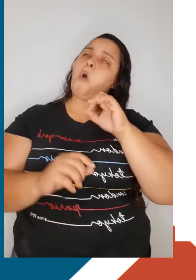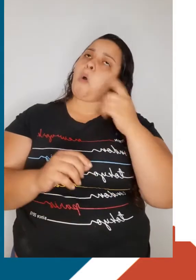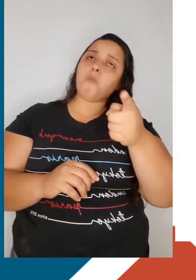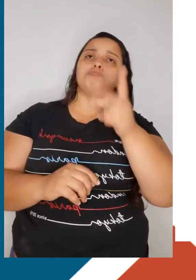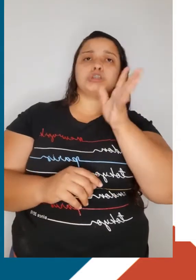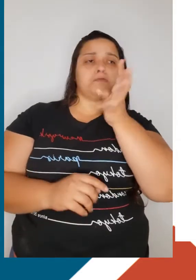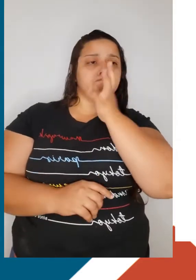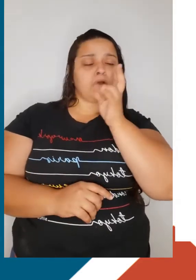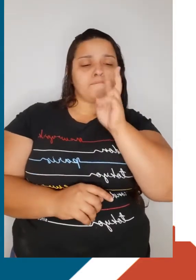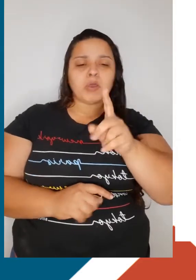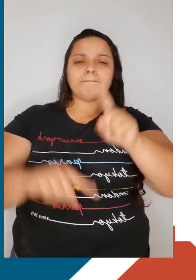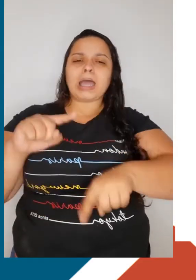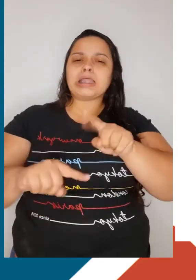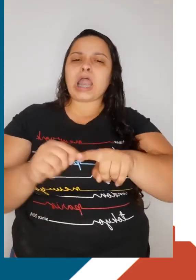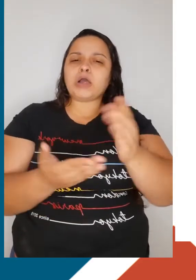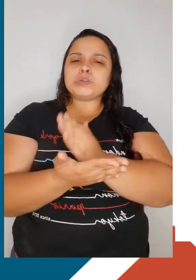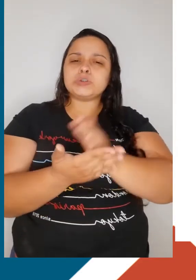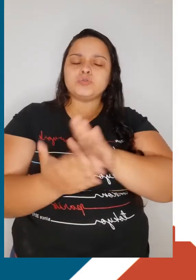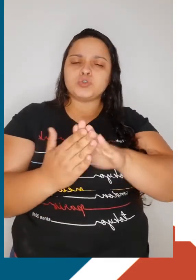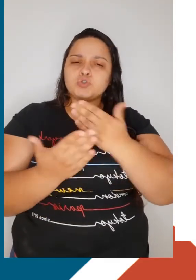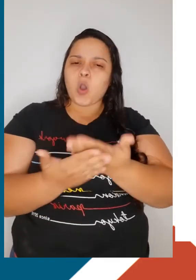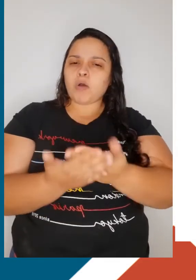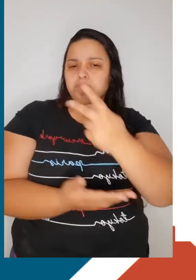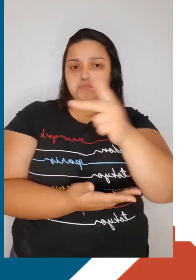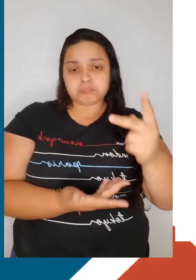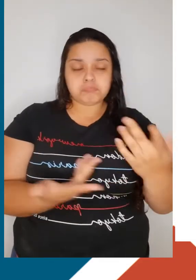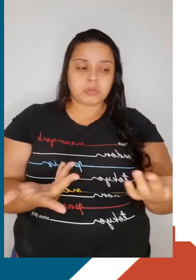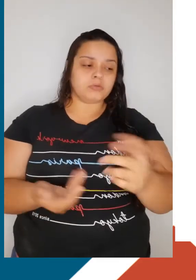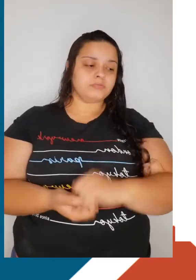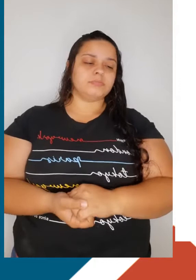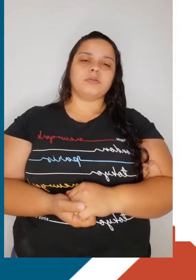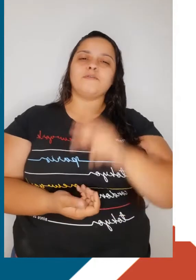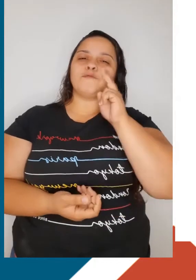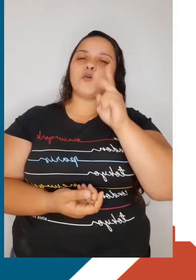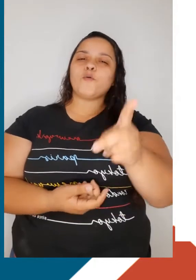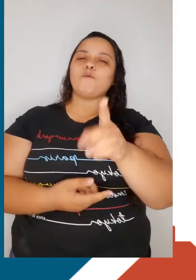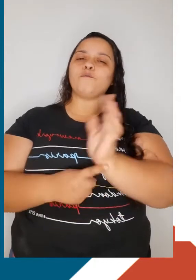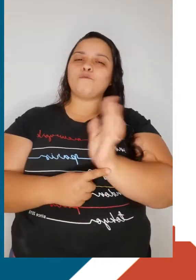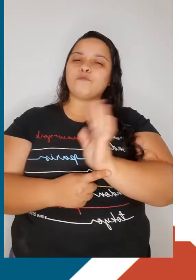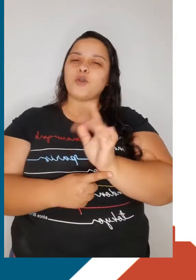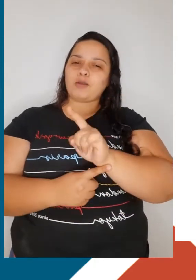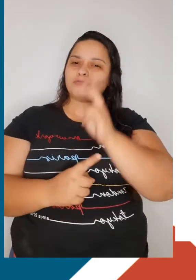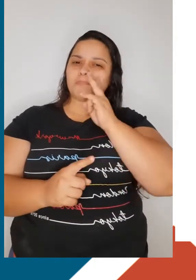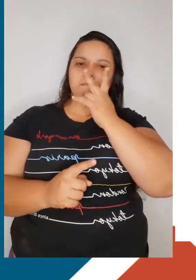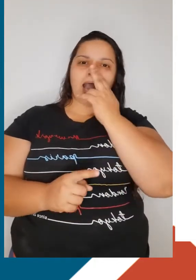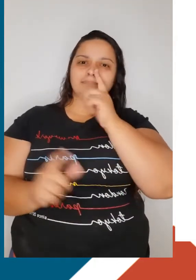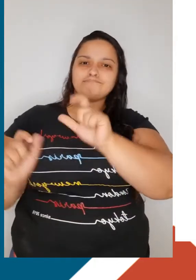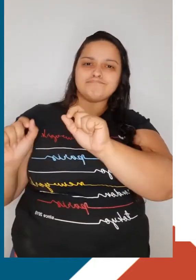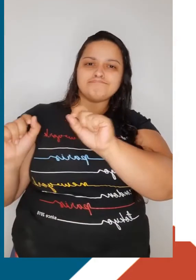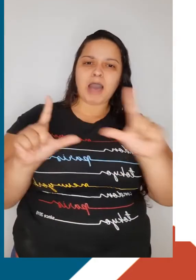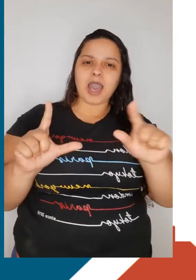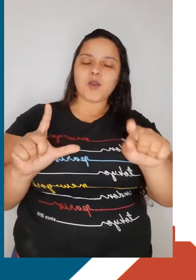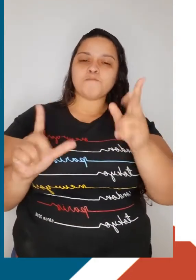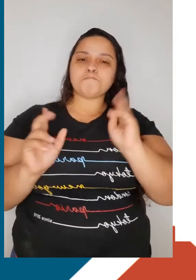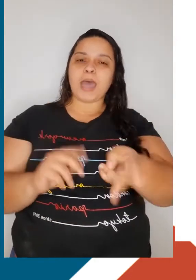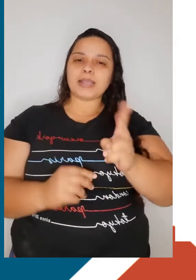enquanto esteve na escola. Agora, repare que essa cena do filme lembra aquela retratada por esse quadro que você está vendo agora na sua